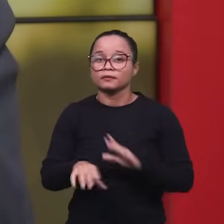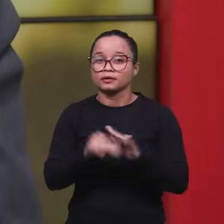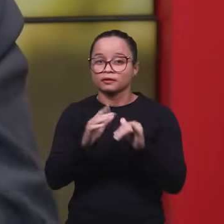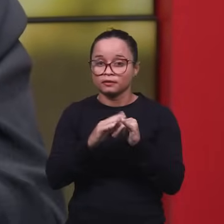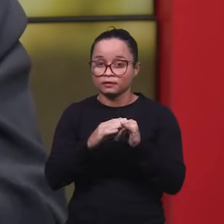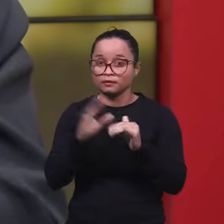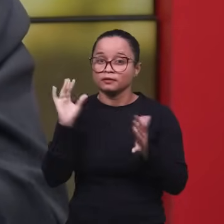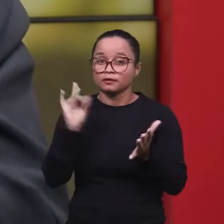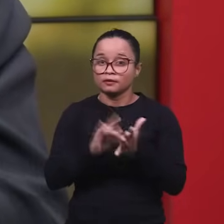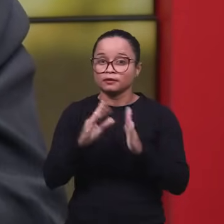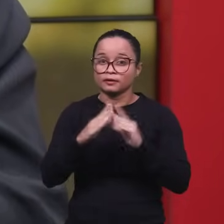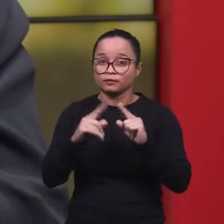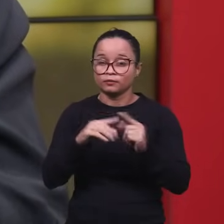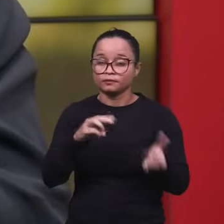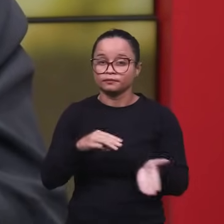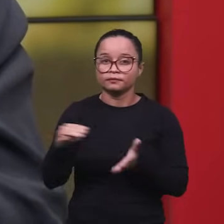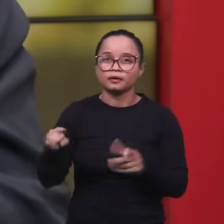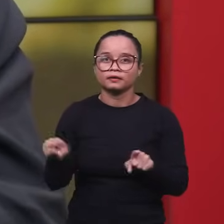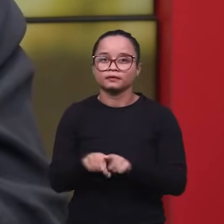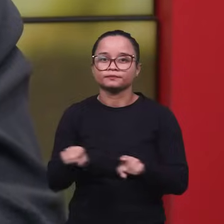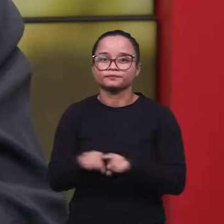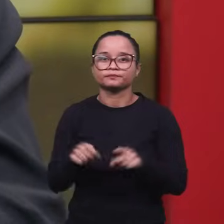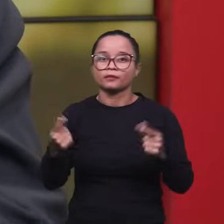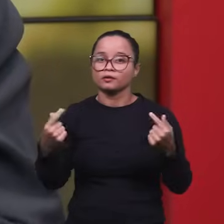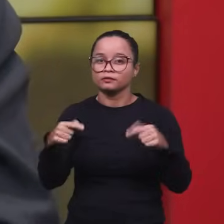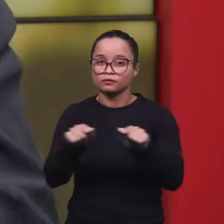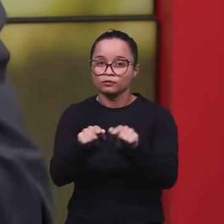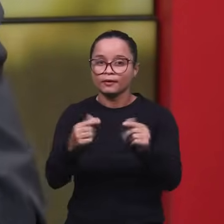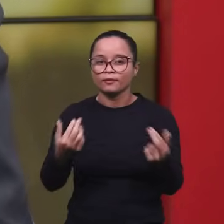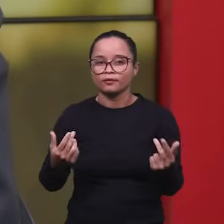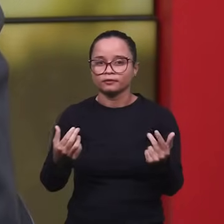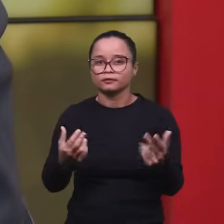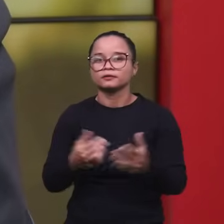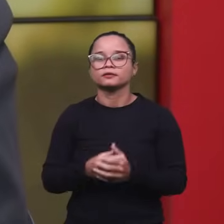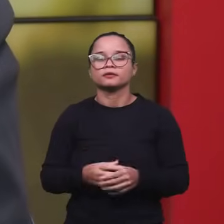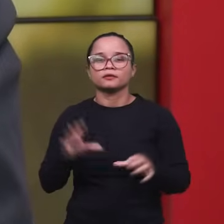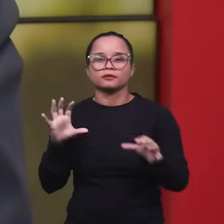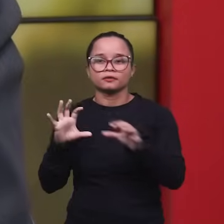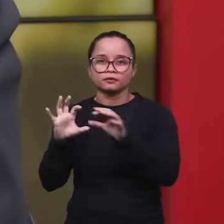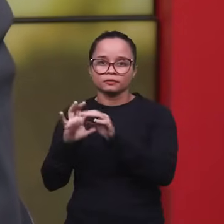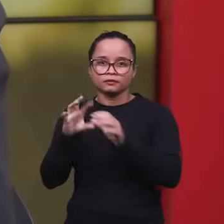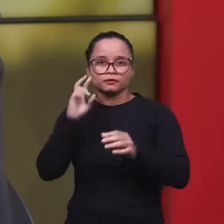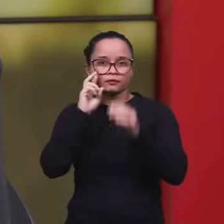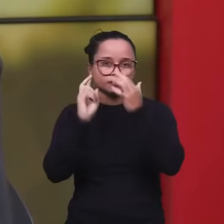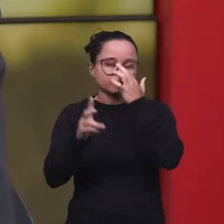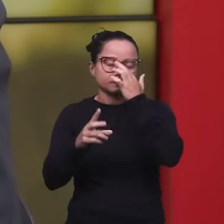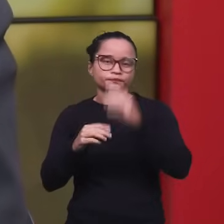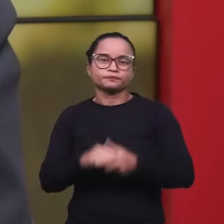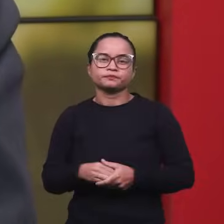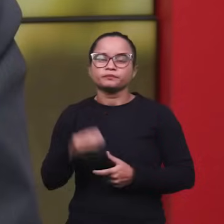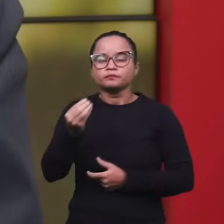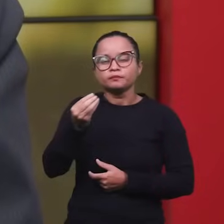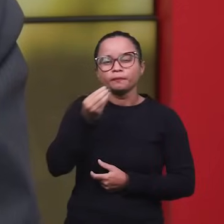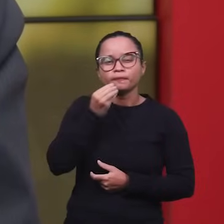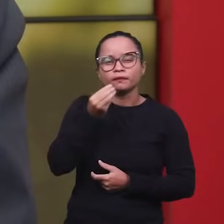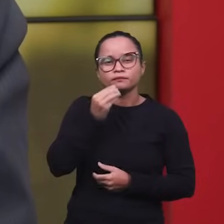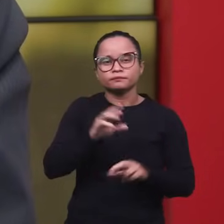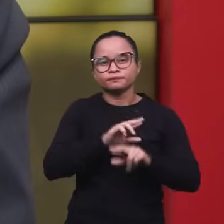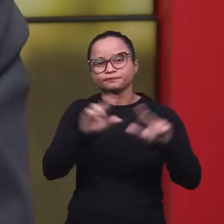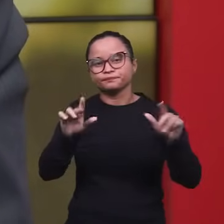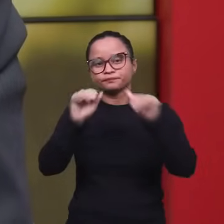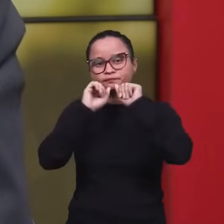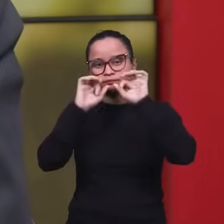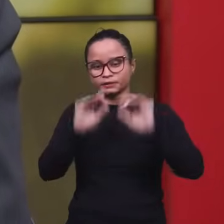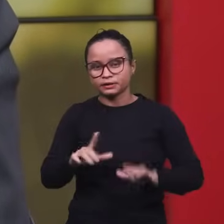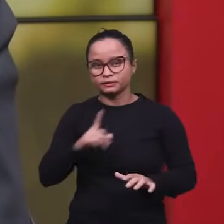no YouTube. A programação ela vai ao mesmo tempo sincronizada e você tem acesso a muitas oportunidades